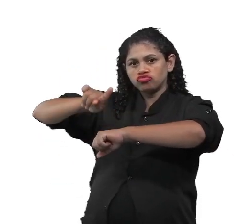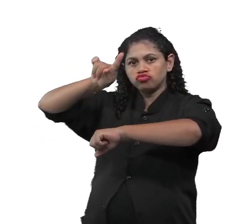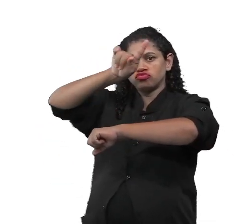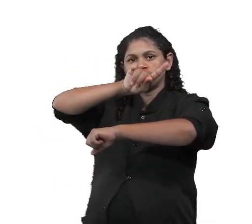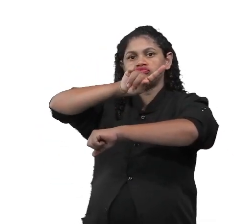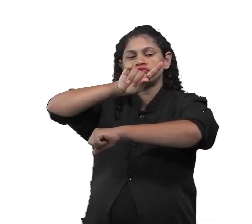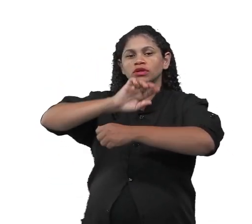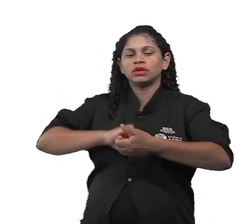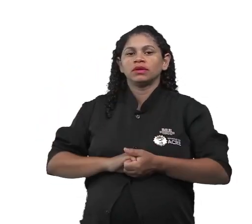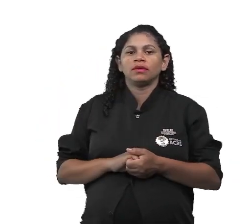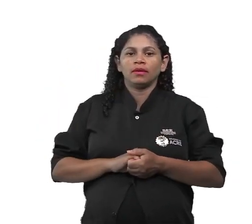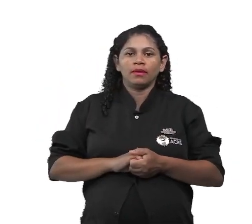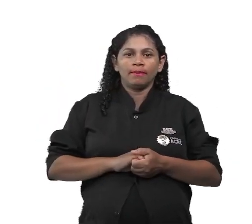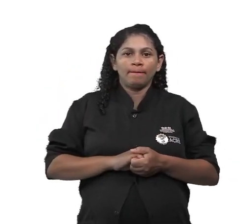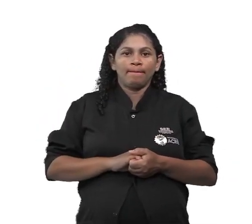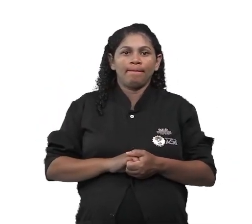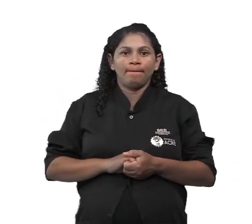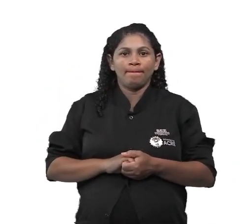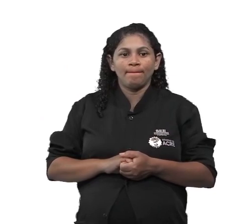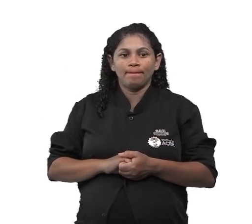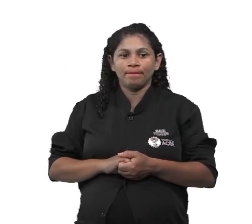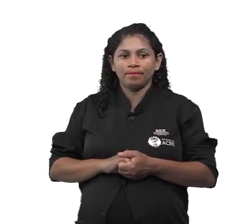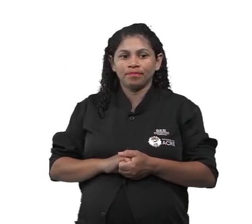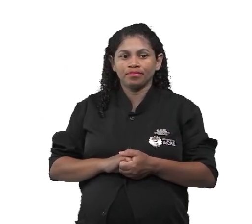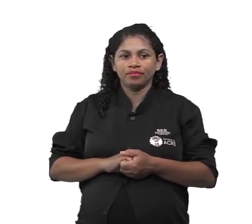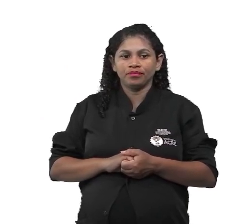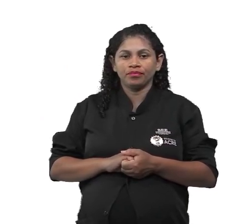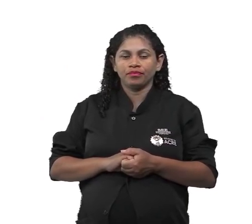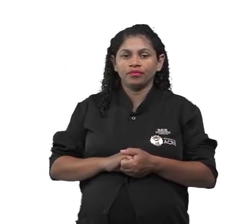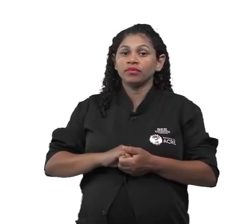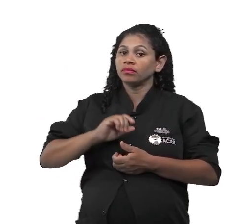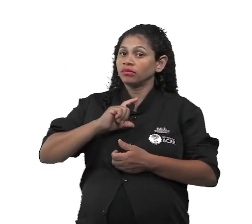E considere um cilindro.